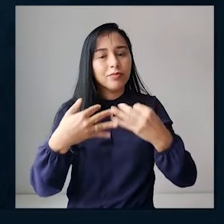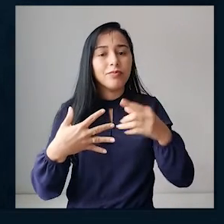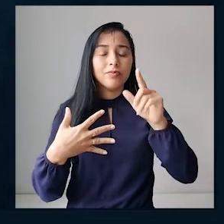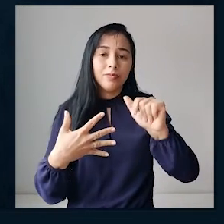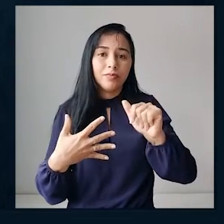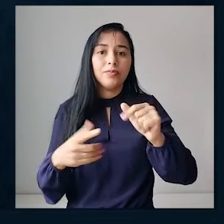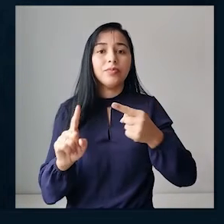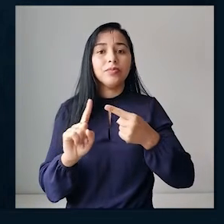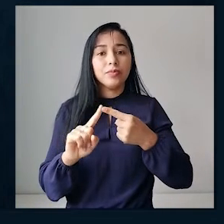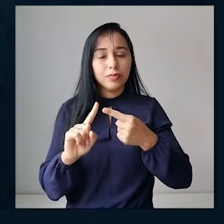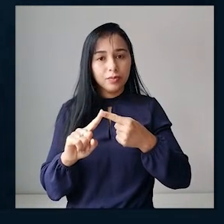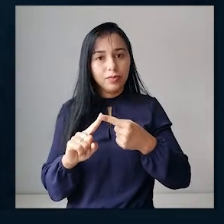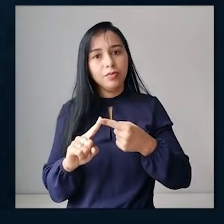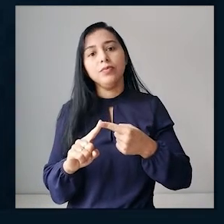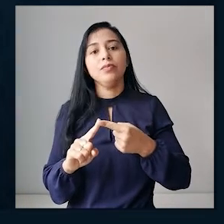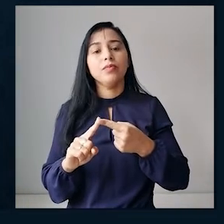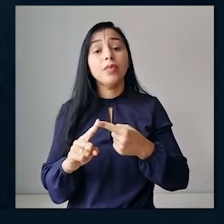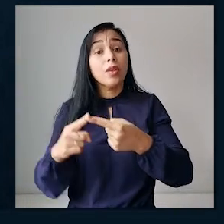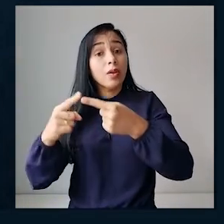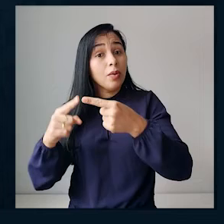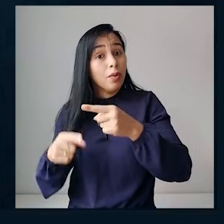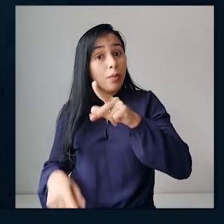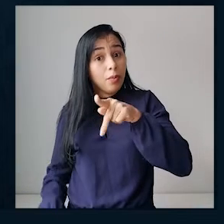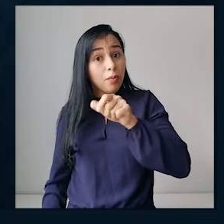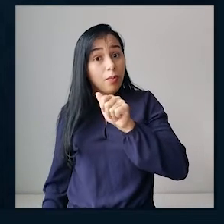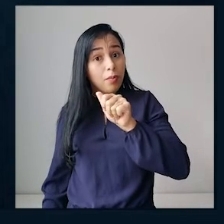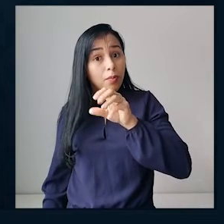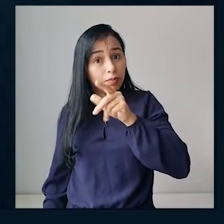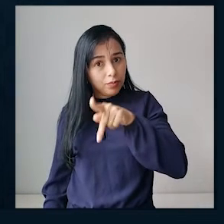temos as conjunções pois,